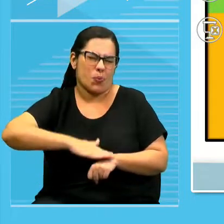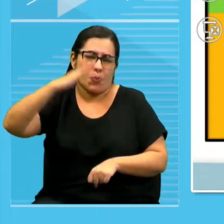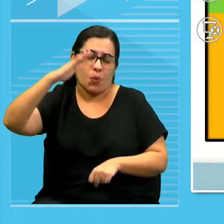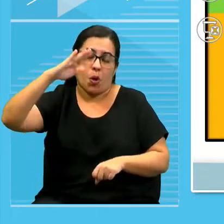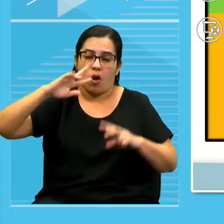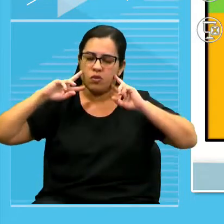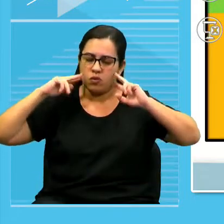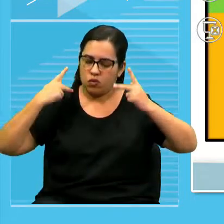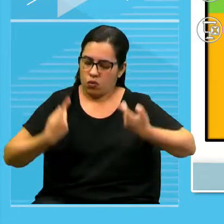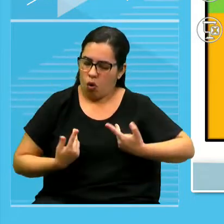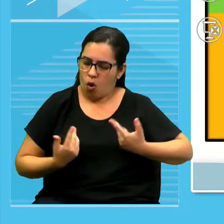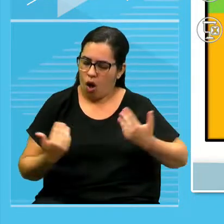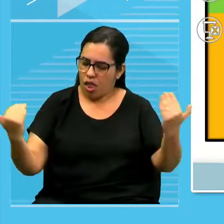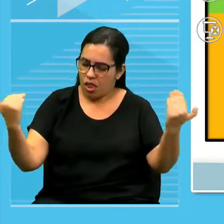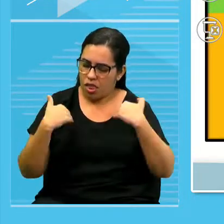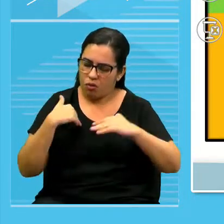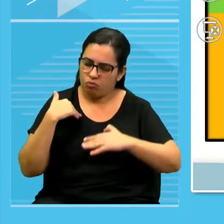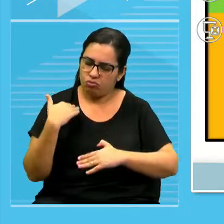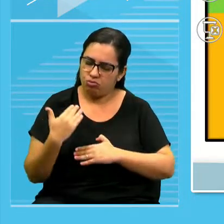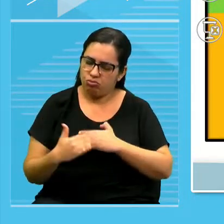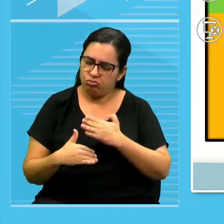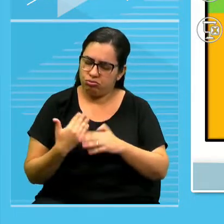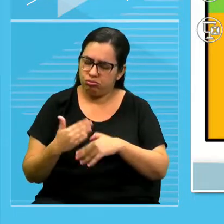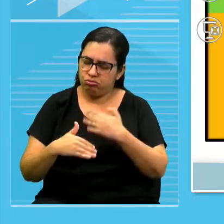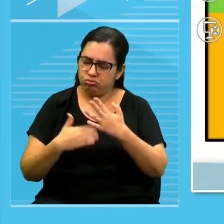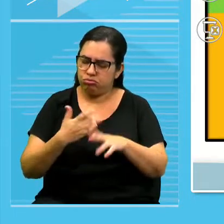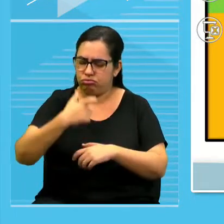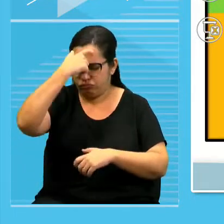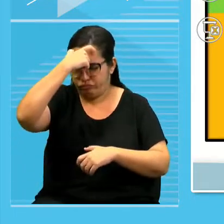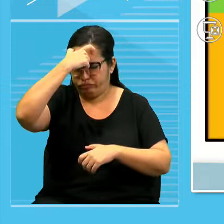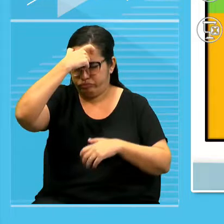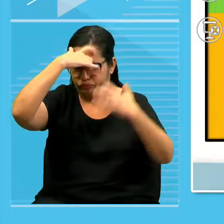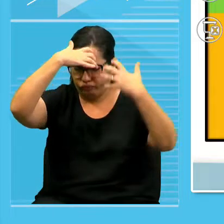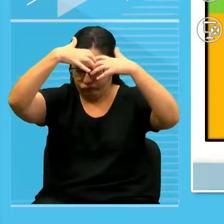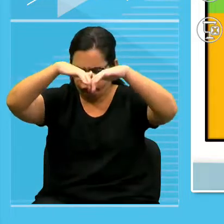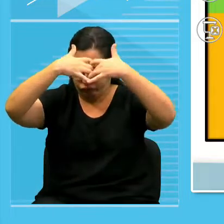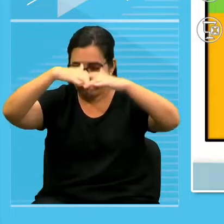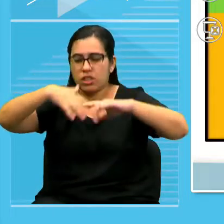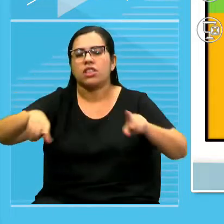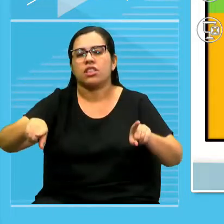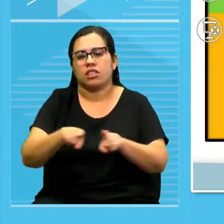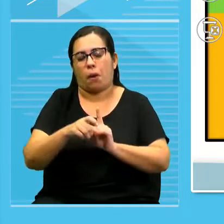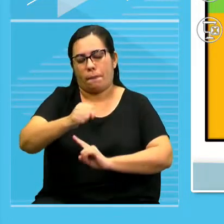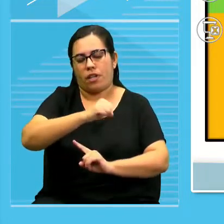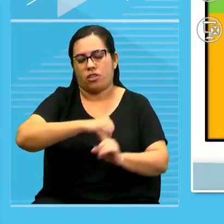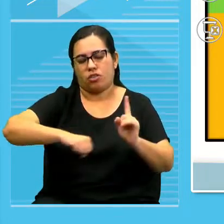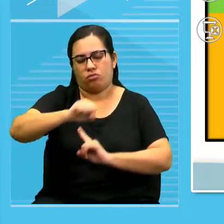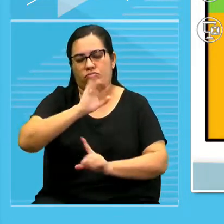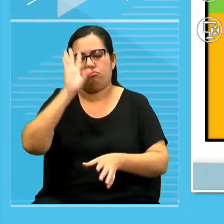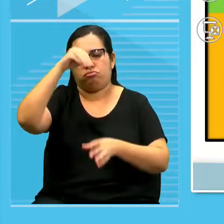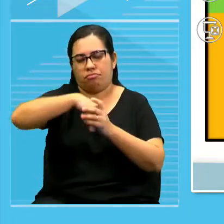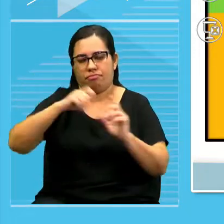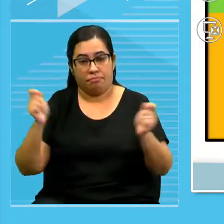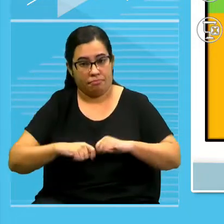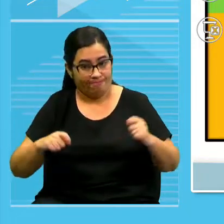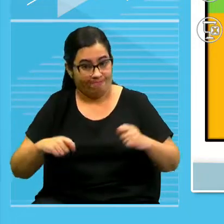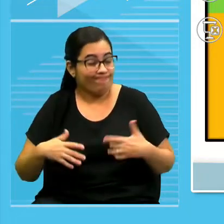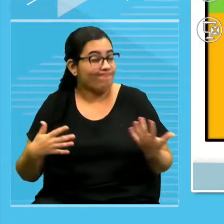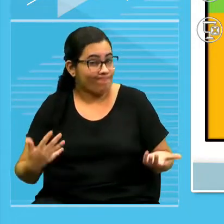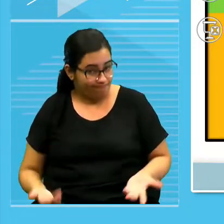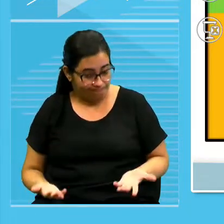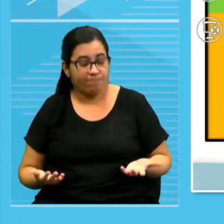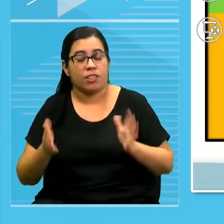se desenvolva de uma forma cognitiva e também social os pilares da educação foram